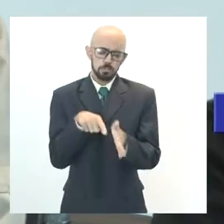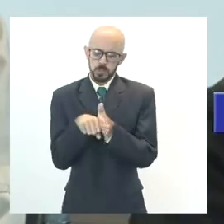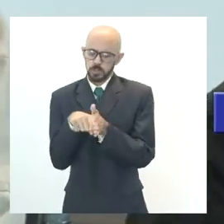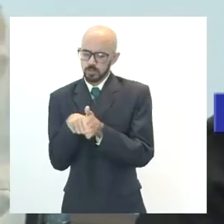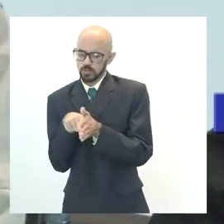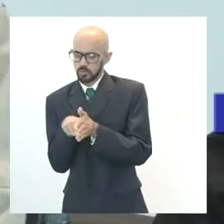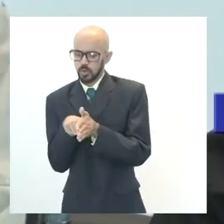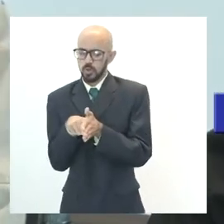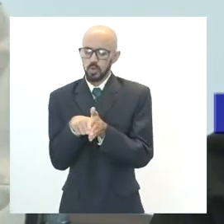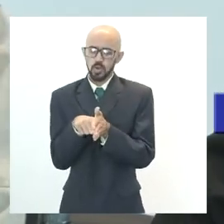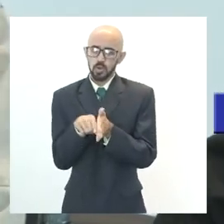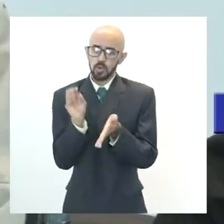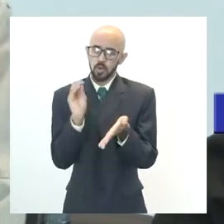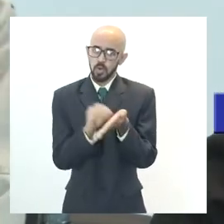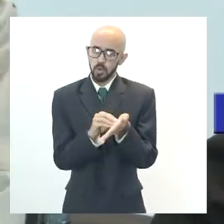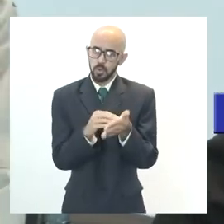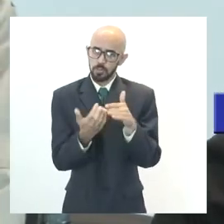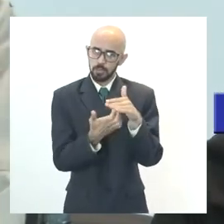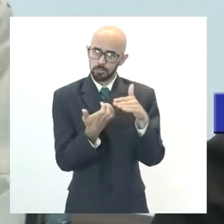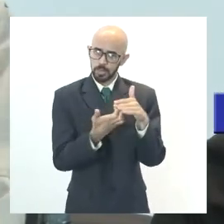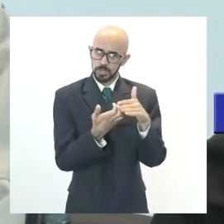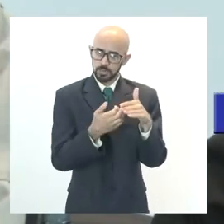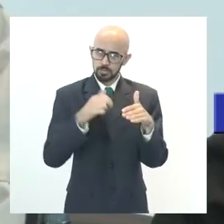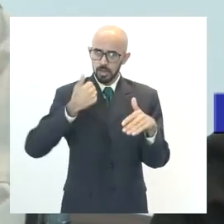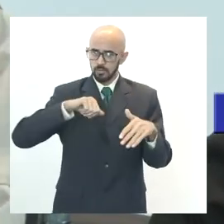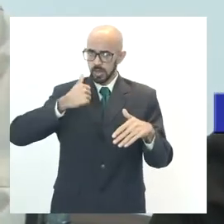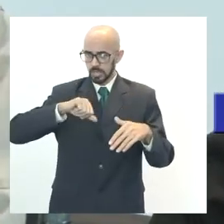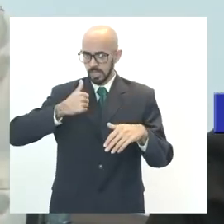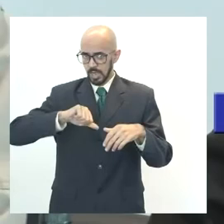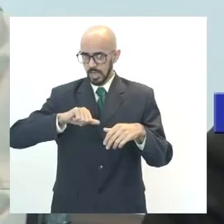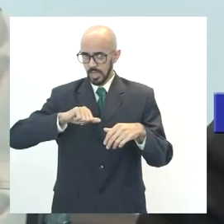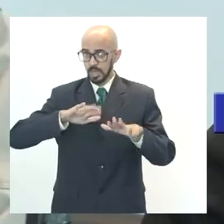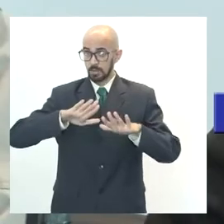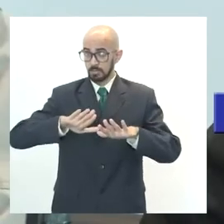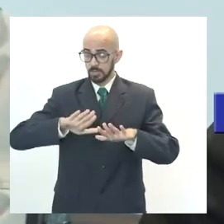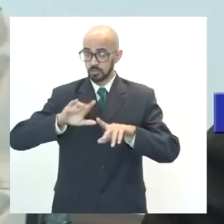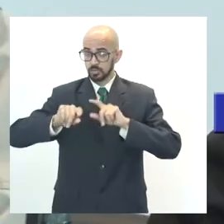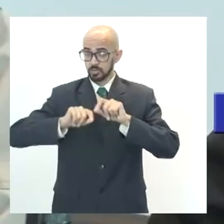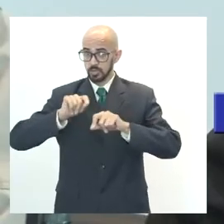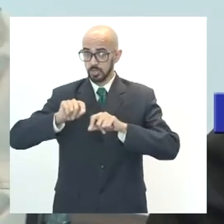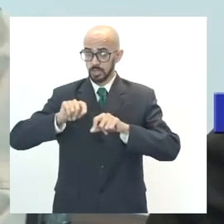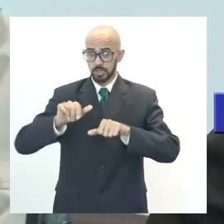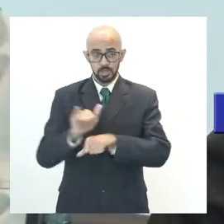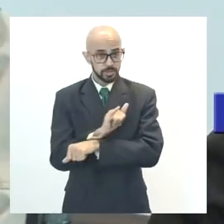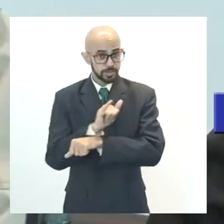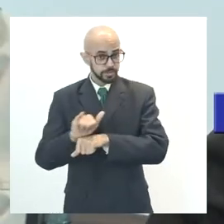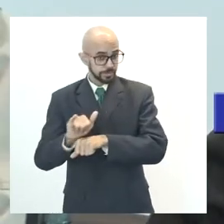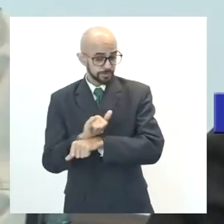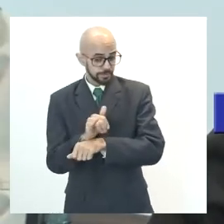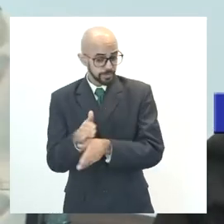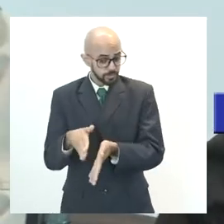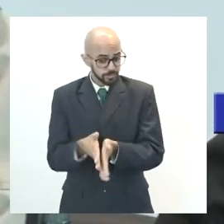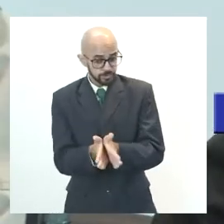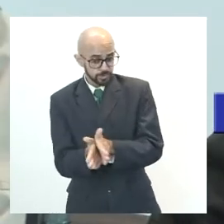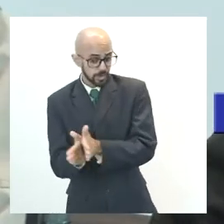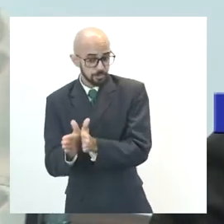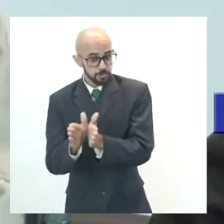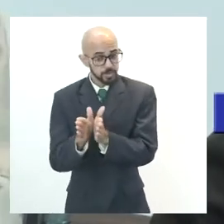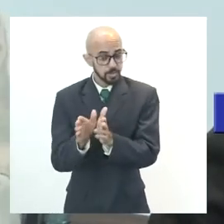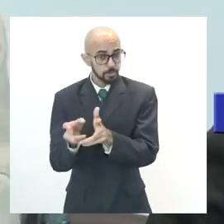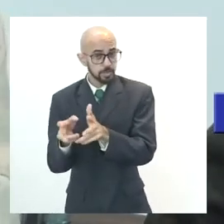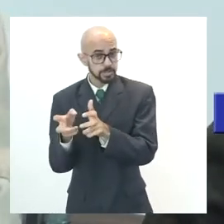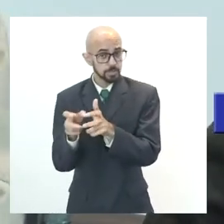né Por colocou uma empresa para fazer essa variação e no meandro ali da da questão Ele